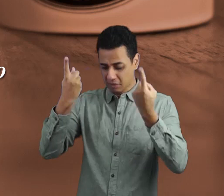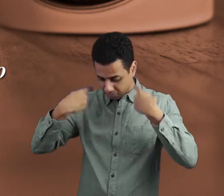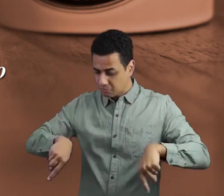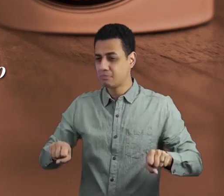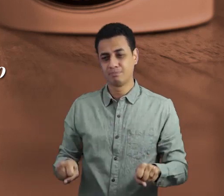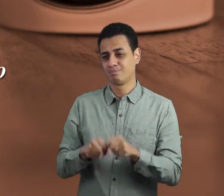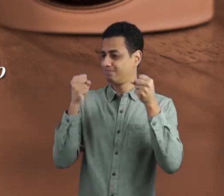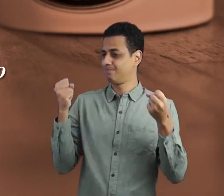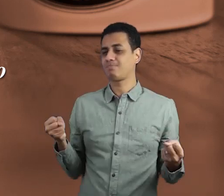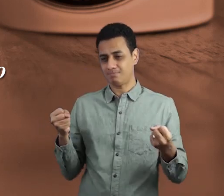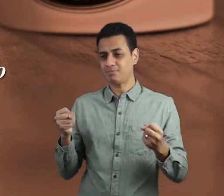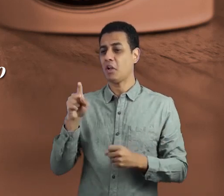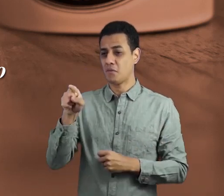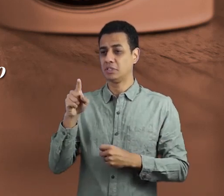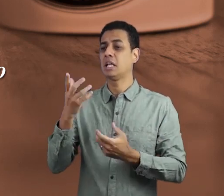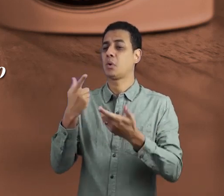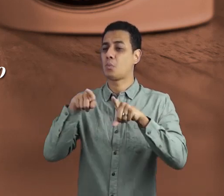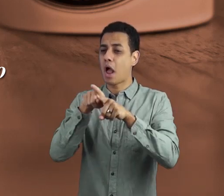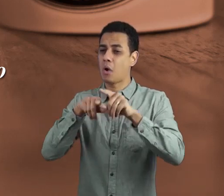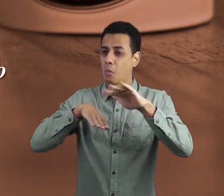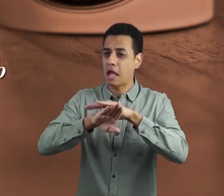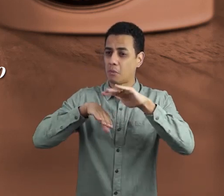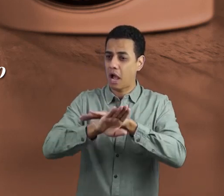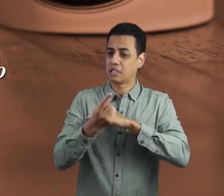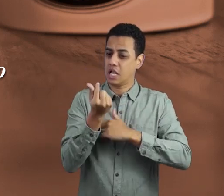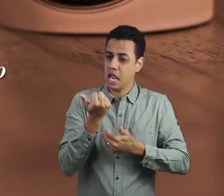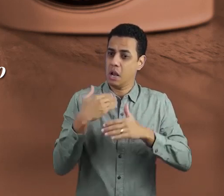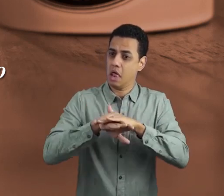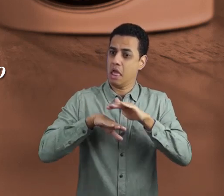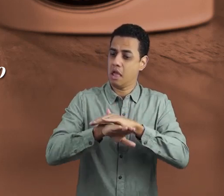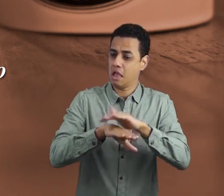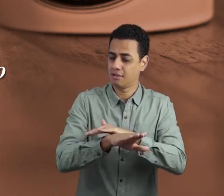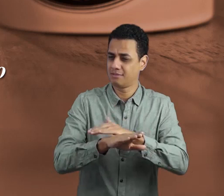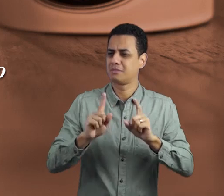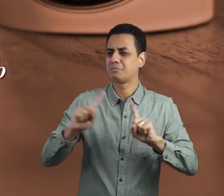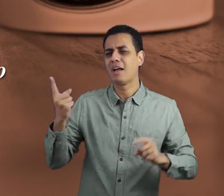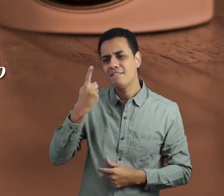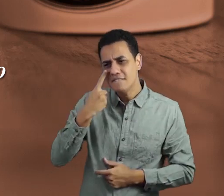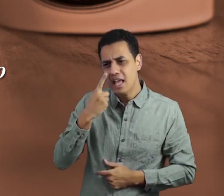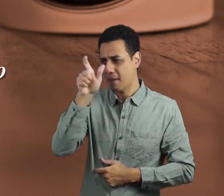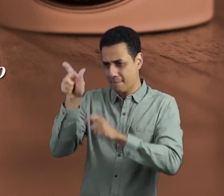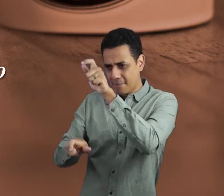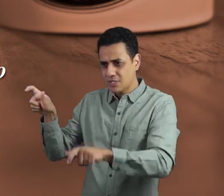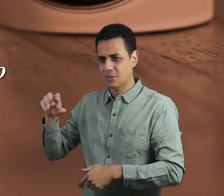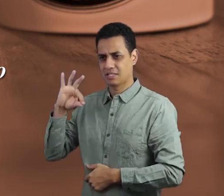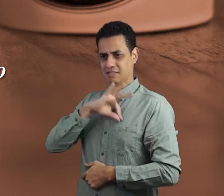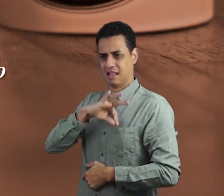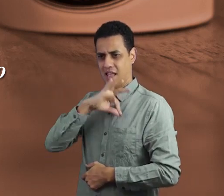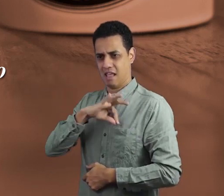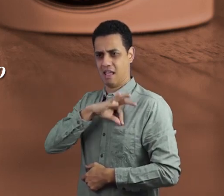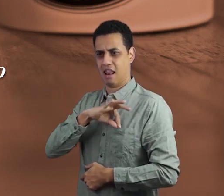fogo lhes devorará a carne. Vocês acumularam bens nesses últimos dias. Vejam, o salário